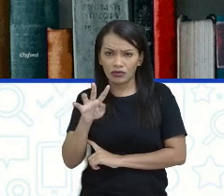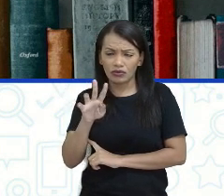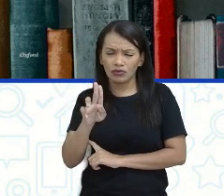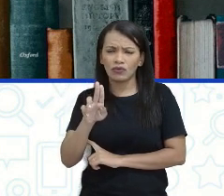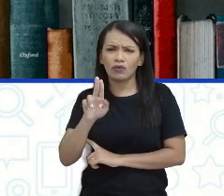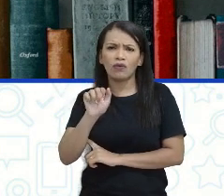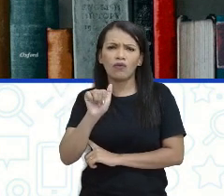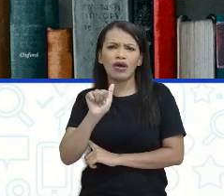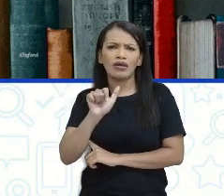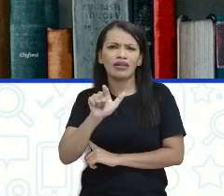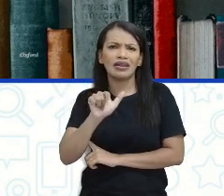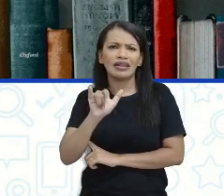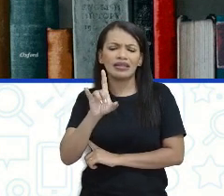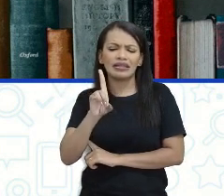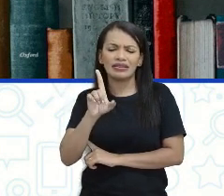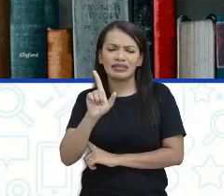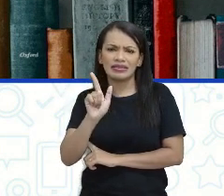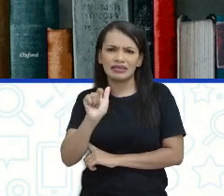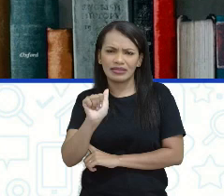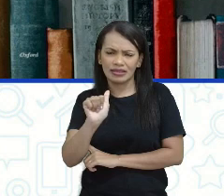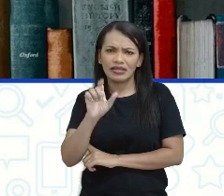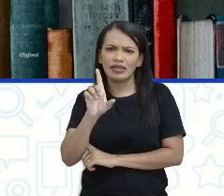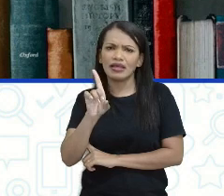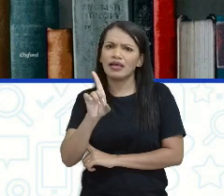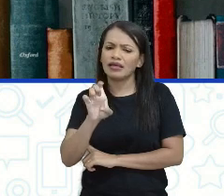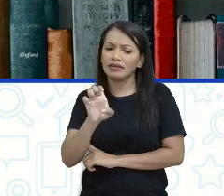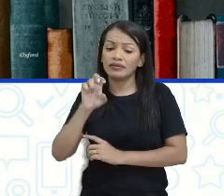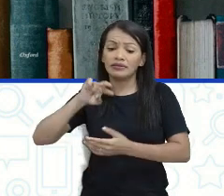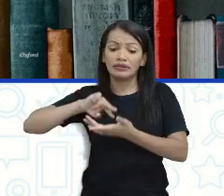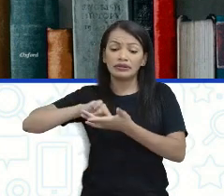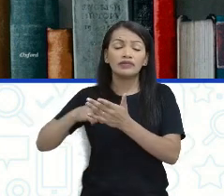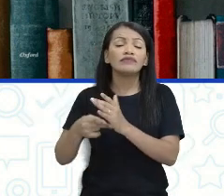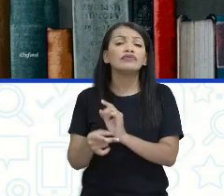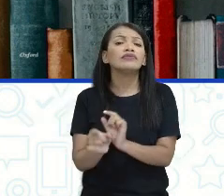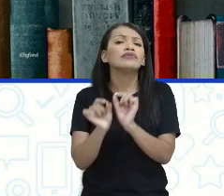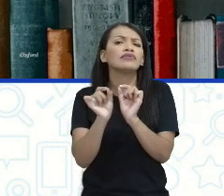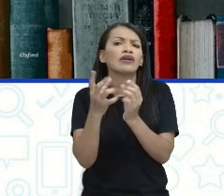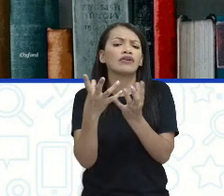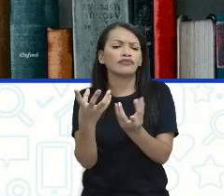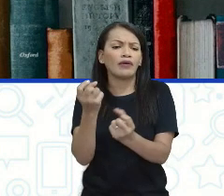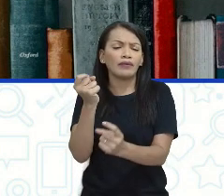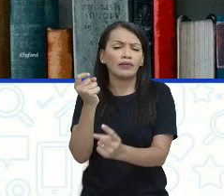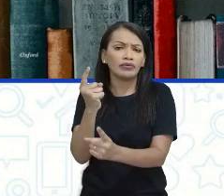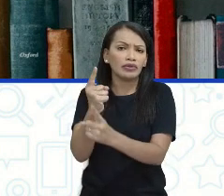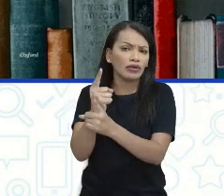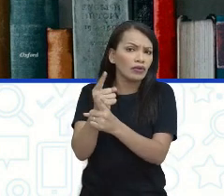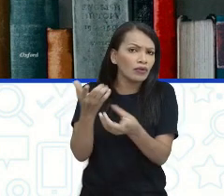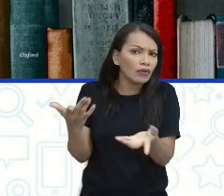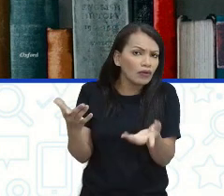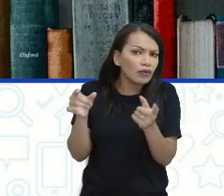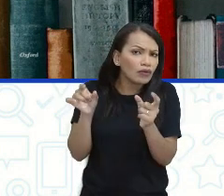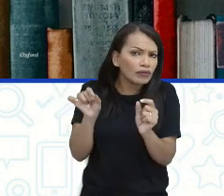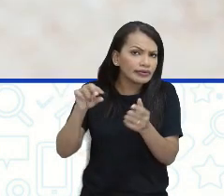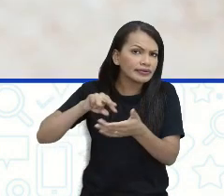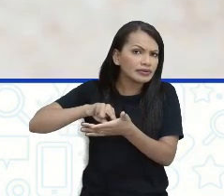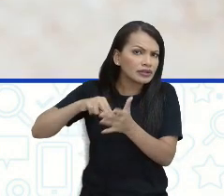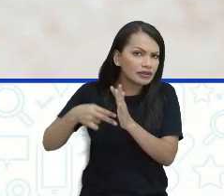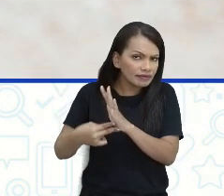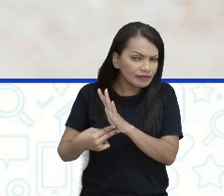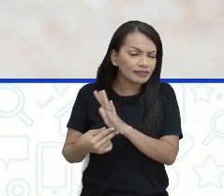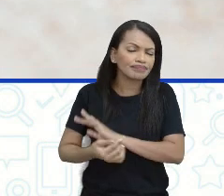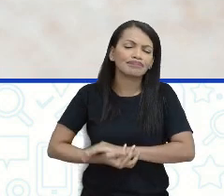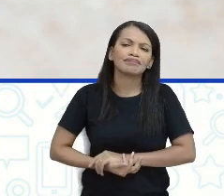o que isso significa, né? A professora engoliu o R da palavra descobrir. Mas vamos descobrir o que isso significa, tá?